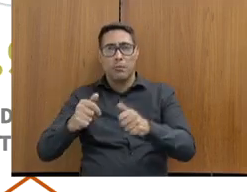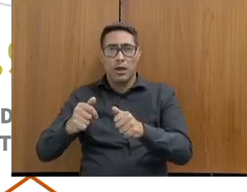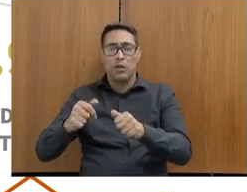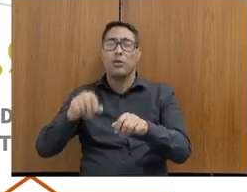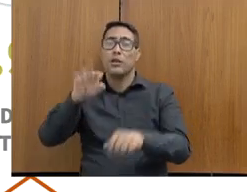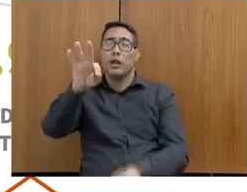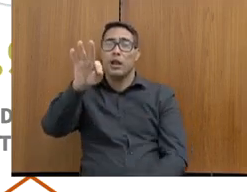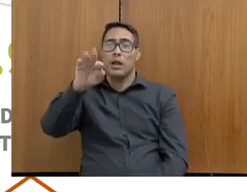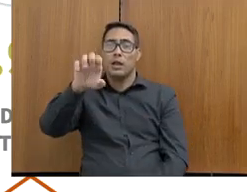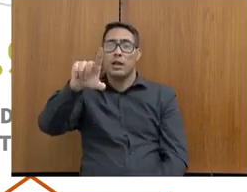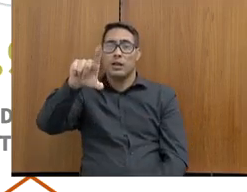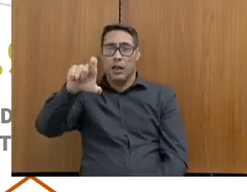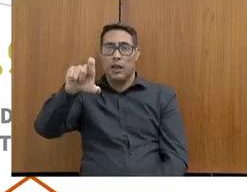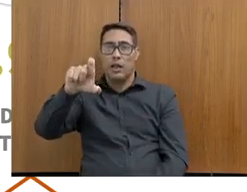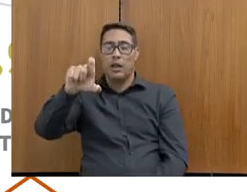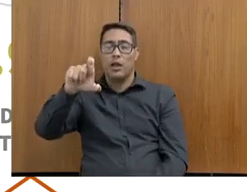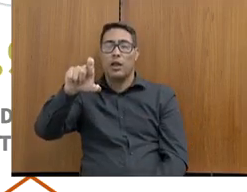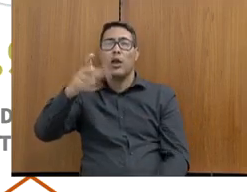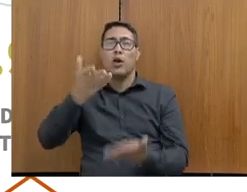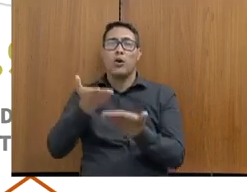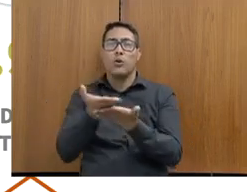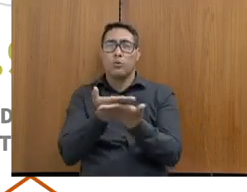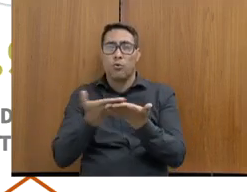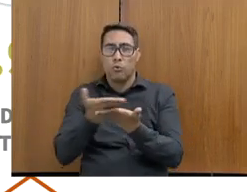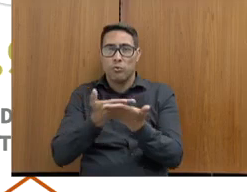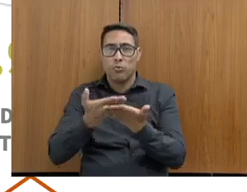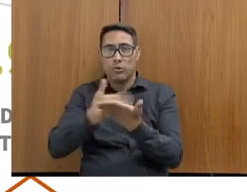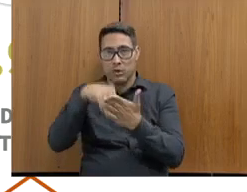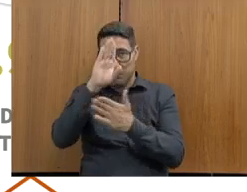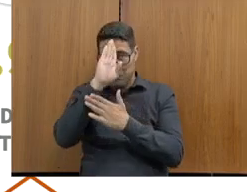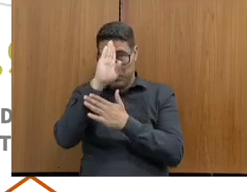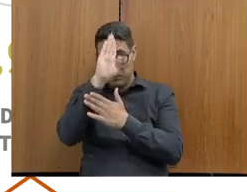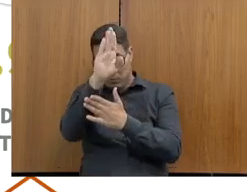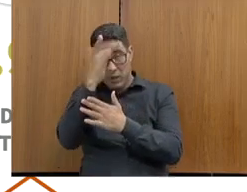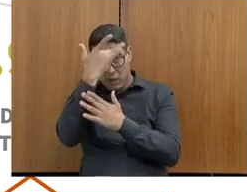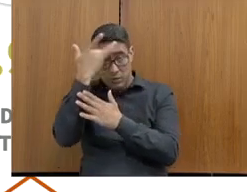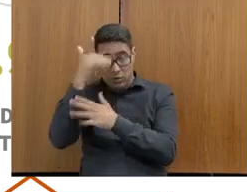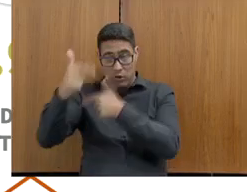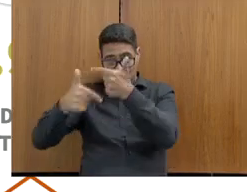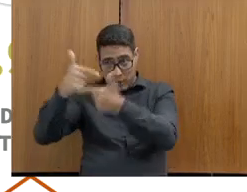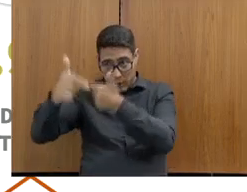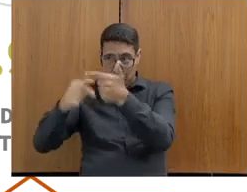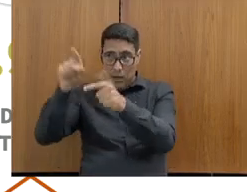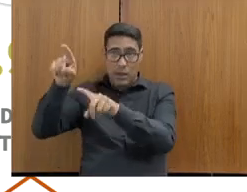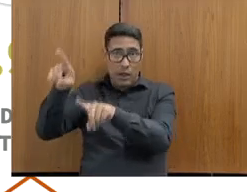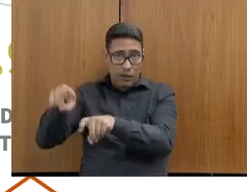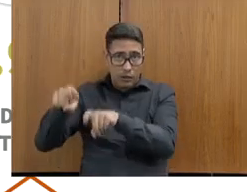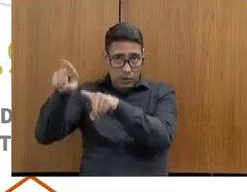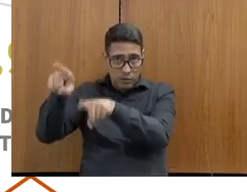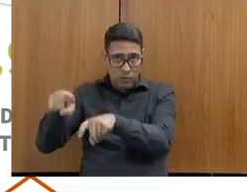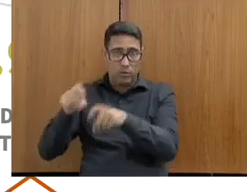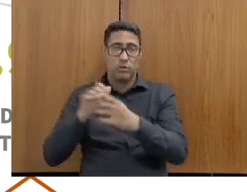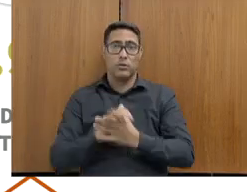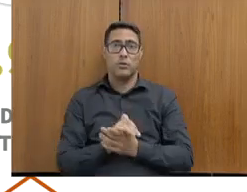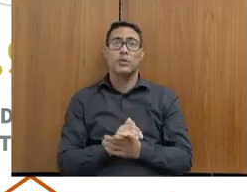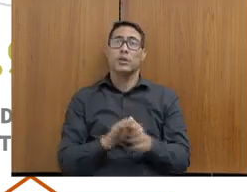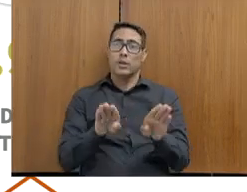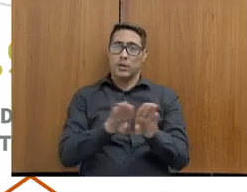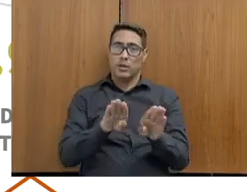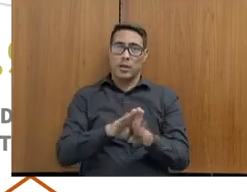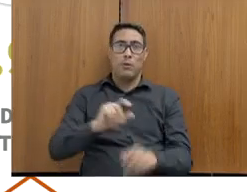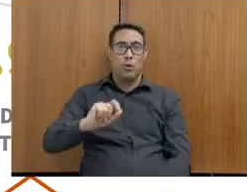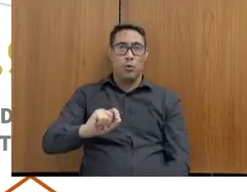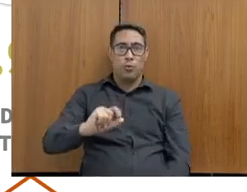consulta para especialmente para os servidores lotados no interior do Estado tivemos também um aumento no número de